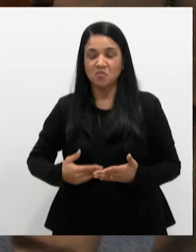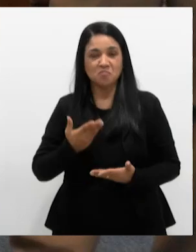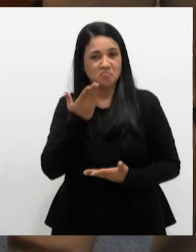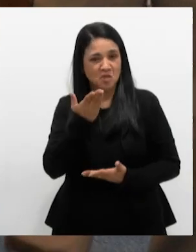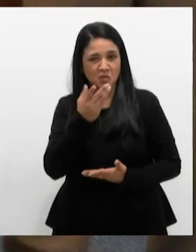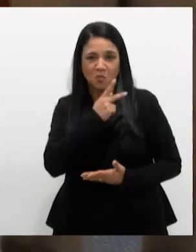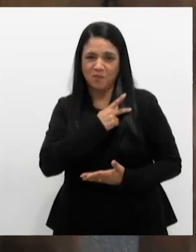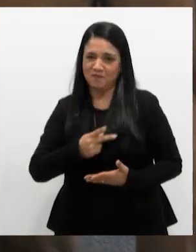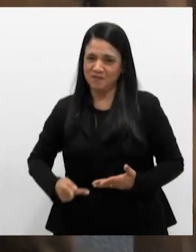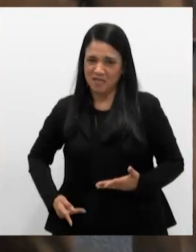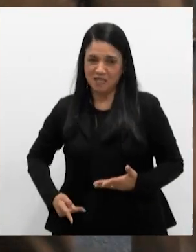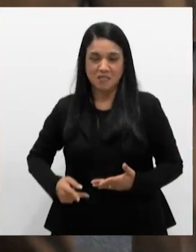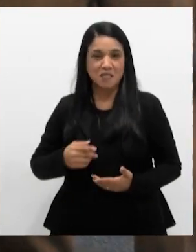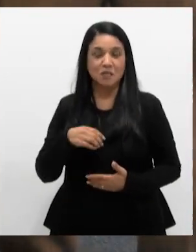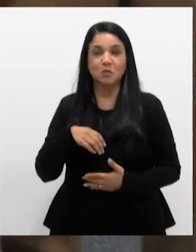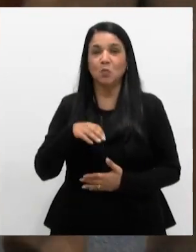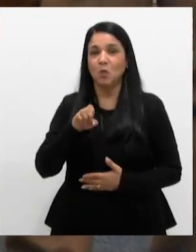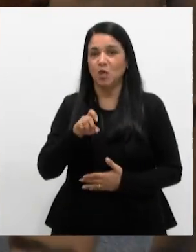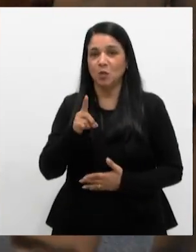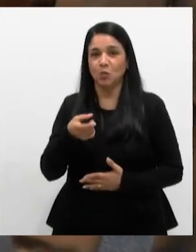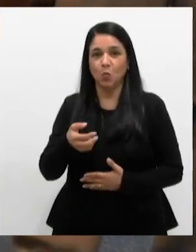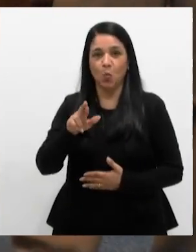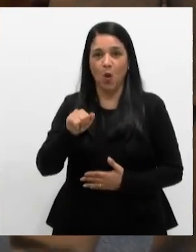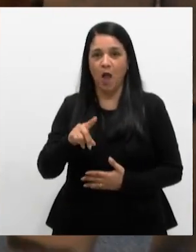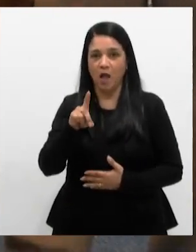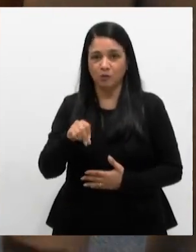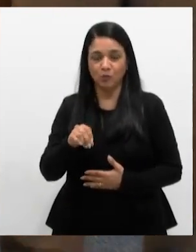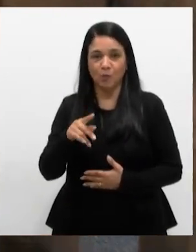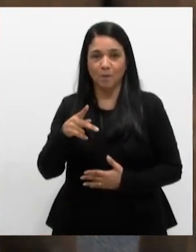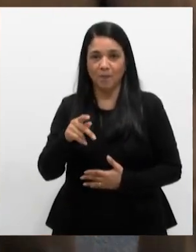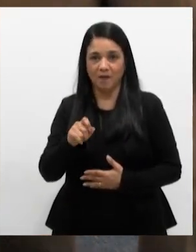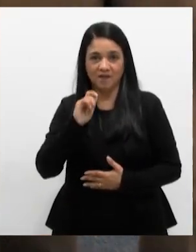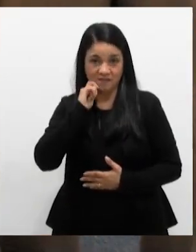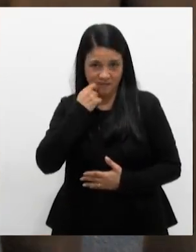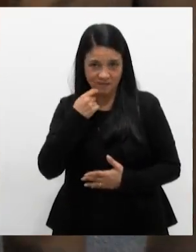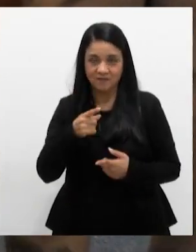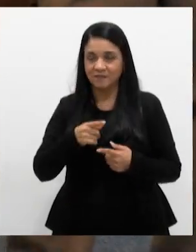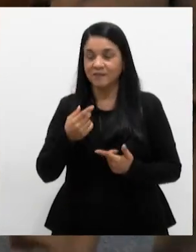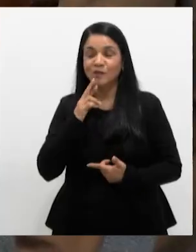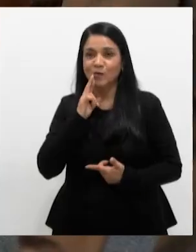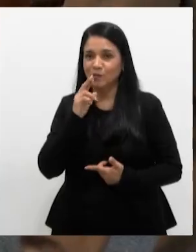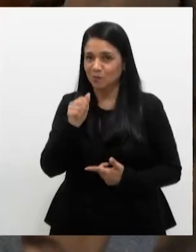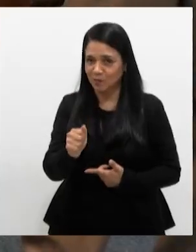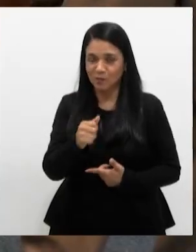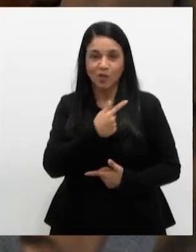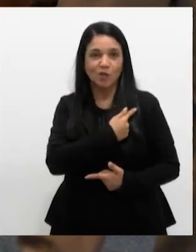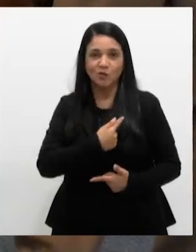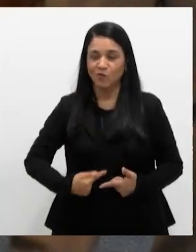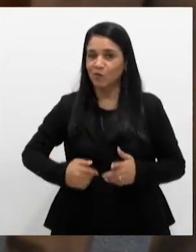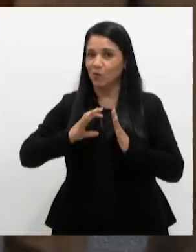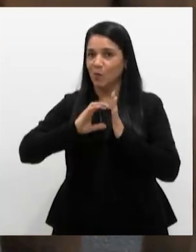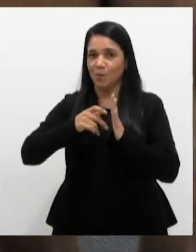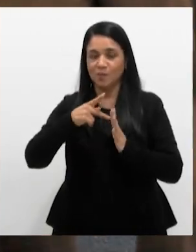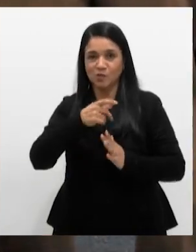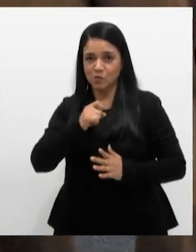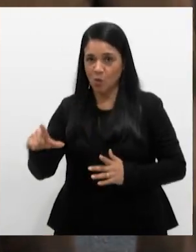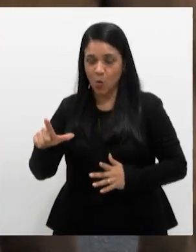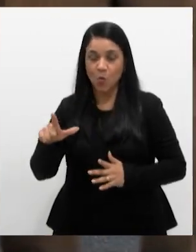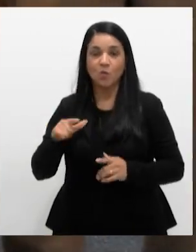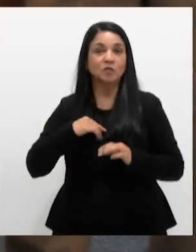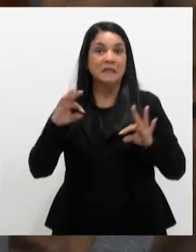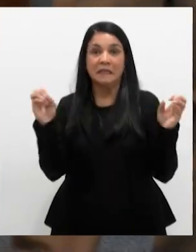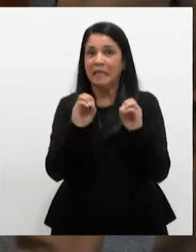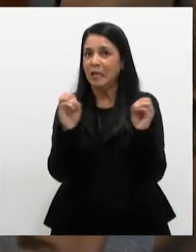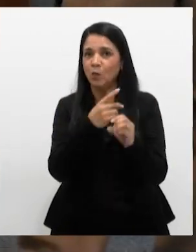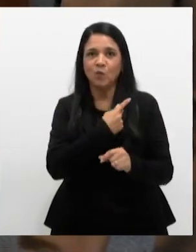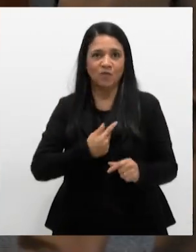rebate a provocação nem do dele. Eduardo Paes, nem do Rodrigo Amorim, nem do governador do PSOL, de governador nenhum, porque